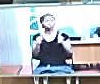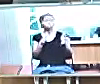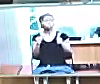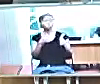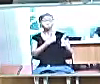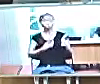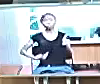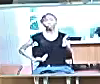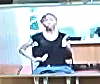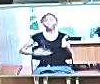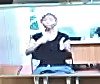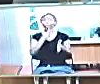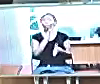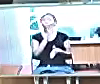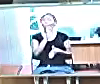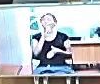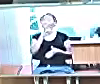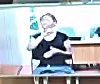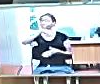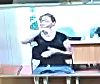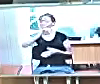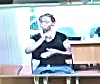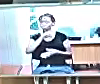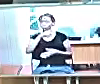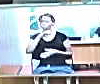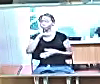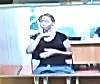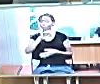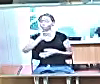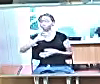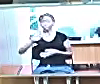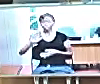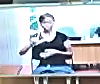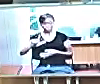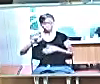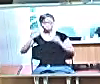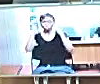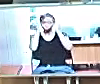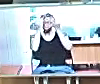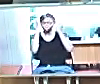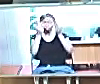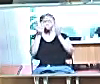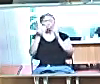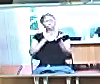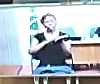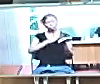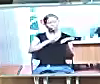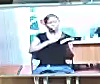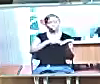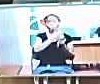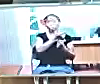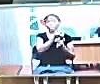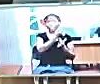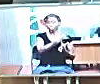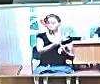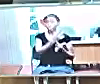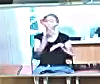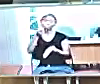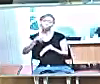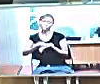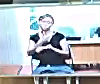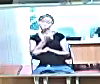fernando pimentel que geram despesas que foram canceladas em 2014 tiveram que ser pagas em 2015 é